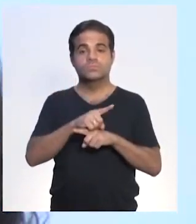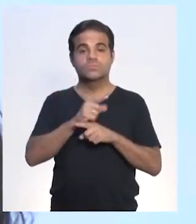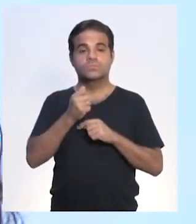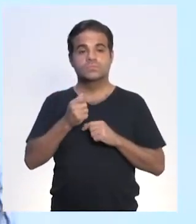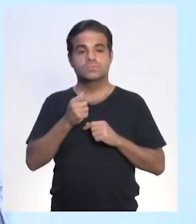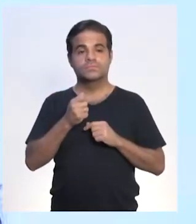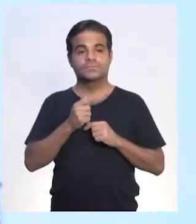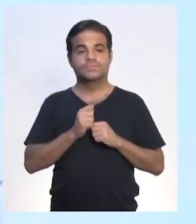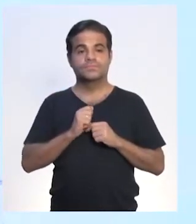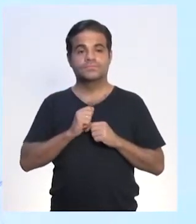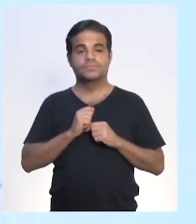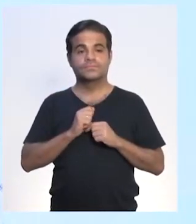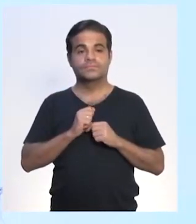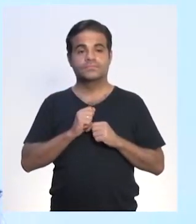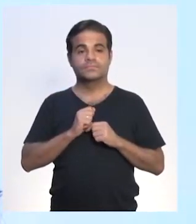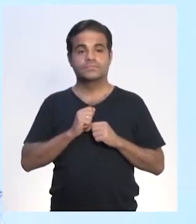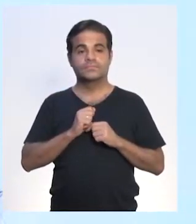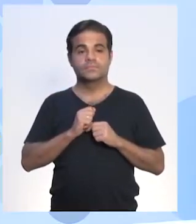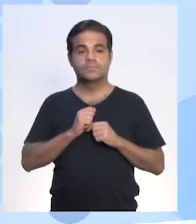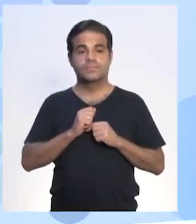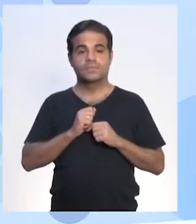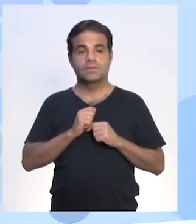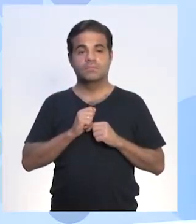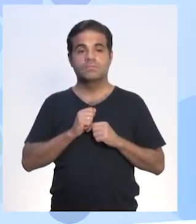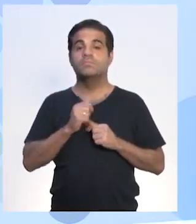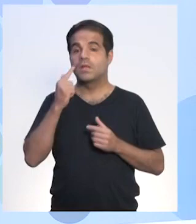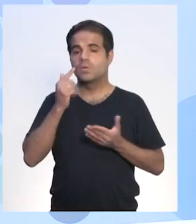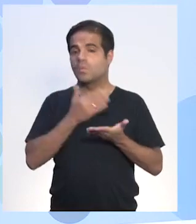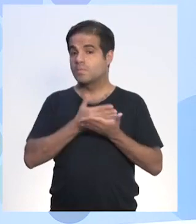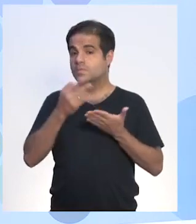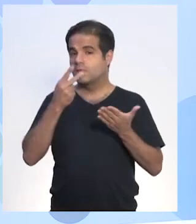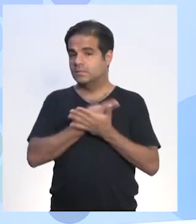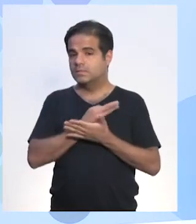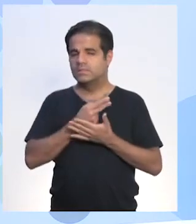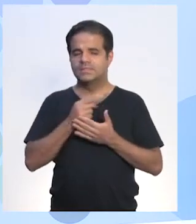Eita! Espera aí que eu comecei com a letra errada.